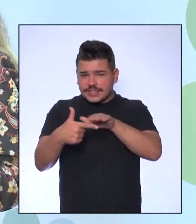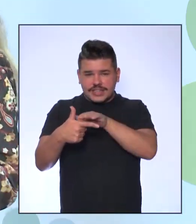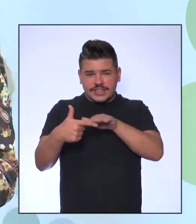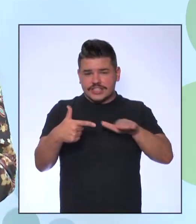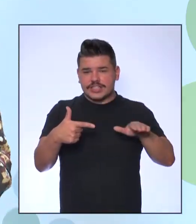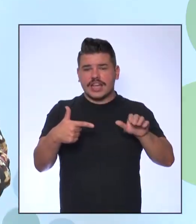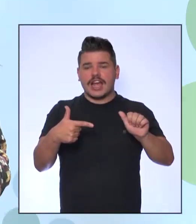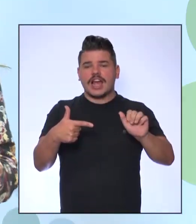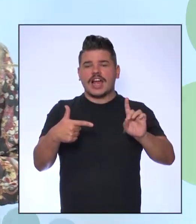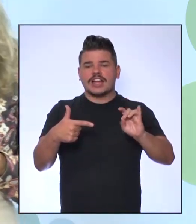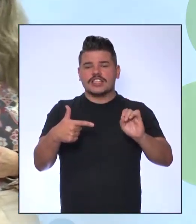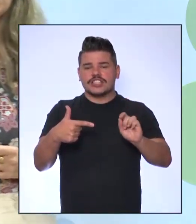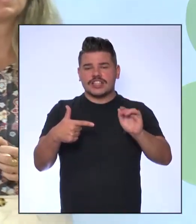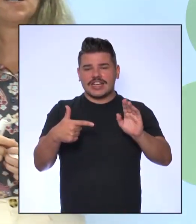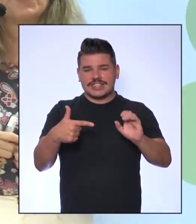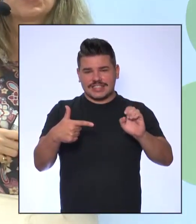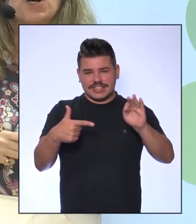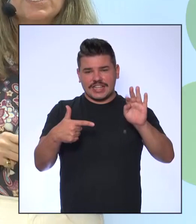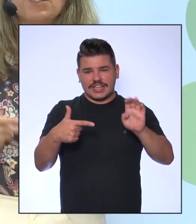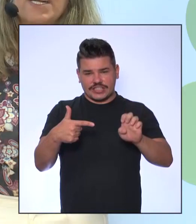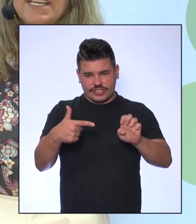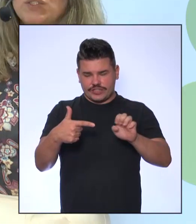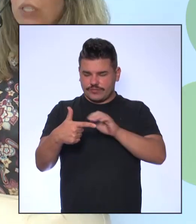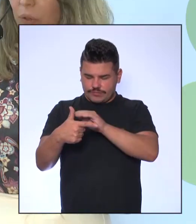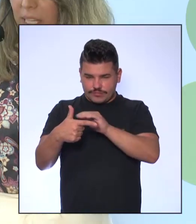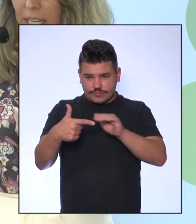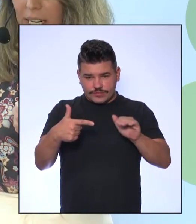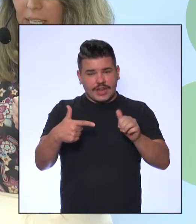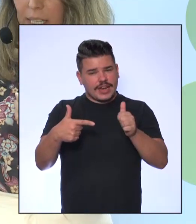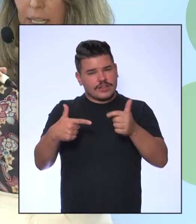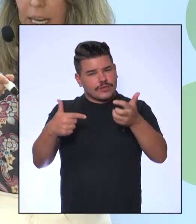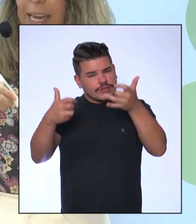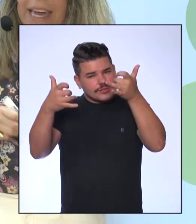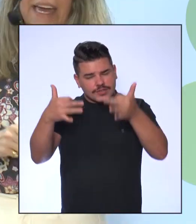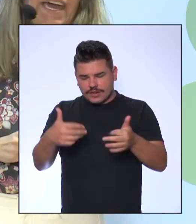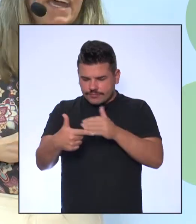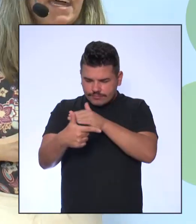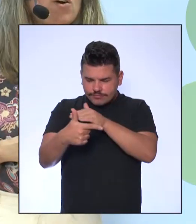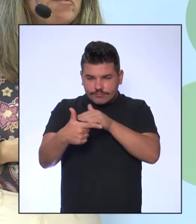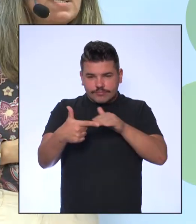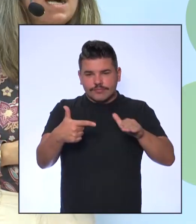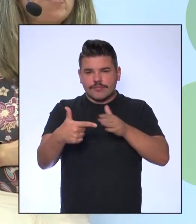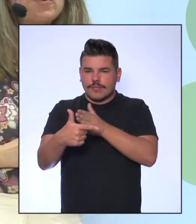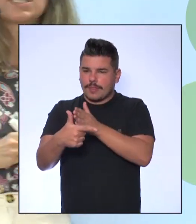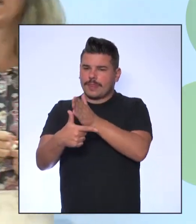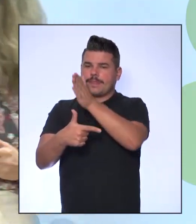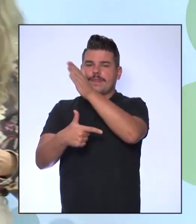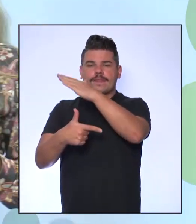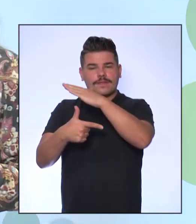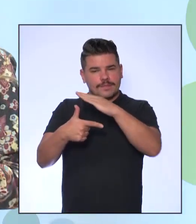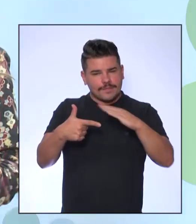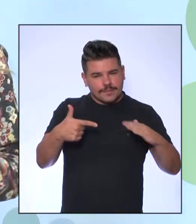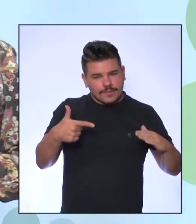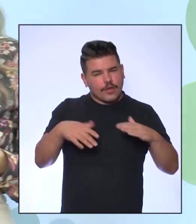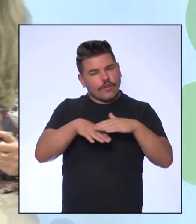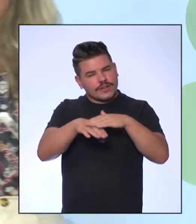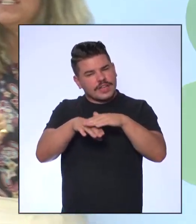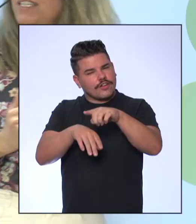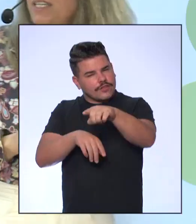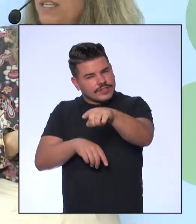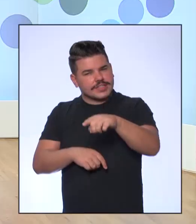aqui, próximo ao ângulo. Tá, pessoal? Então, era isso que eu queria conversar com vocês